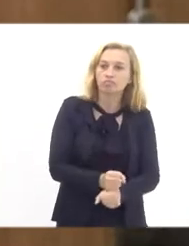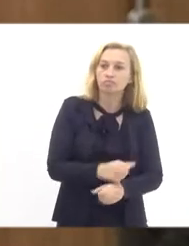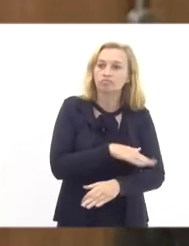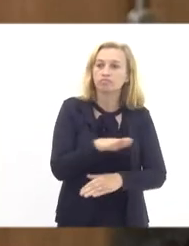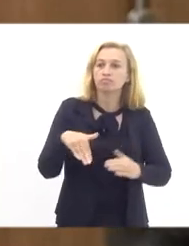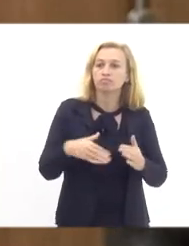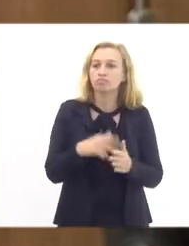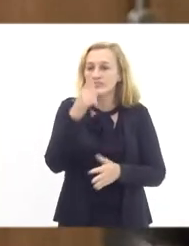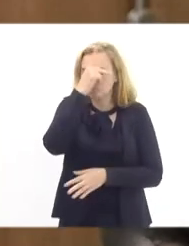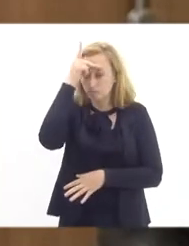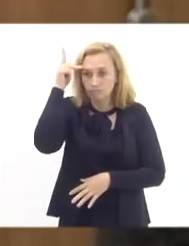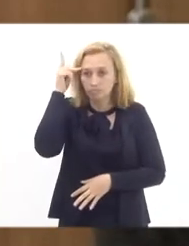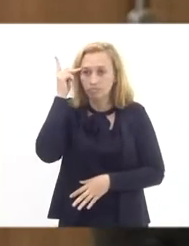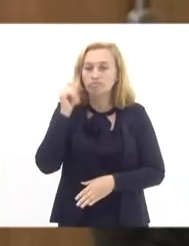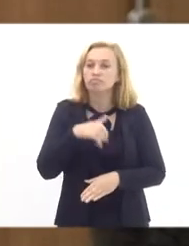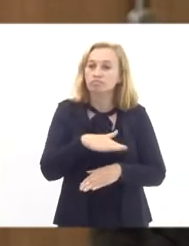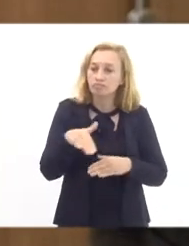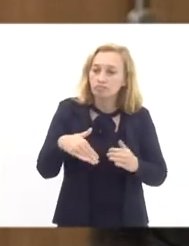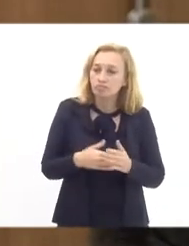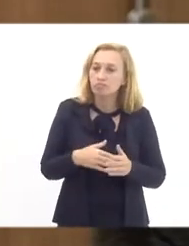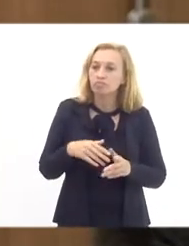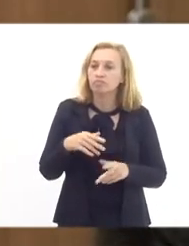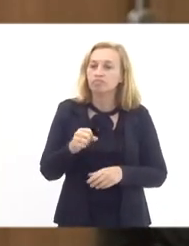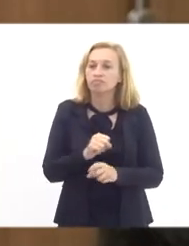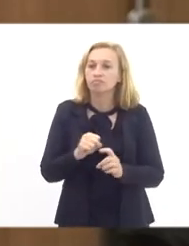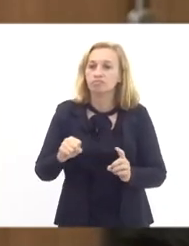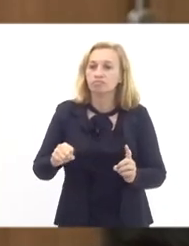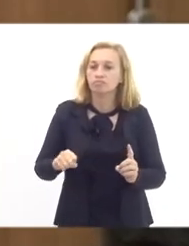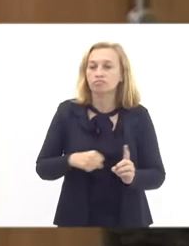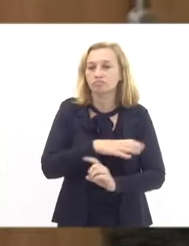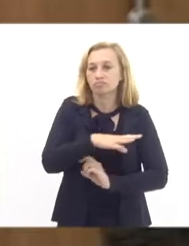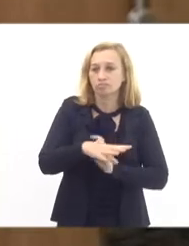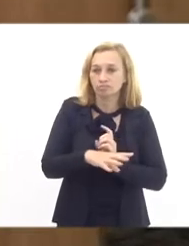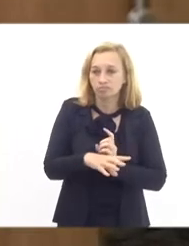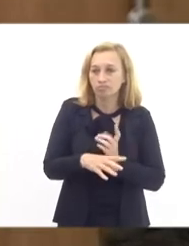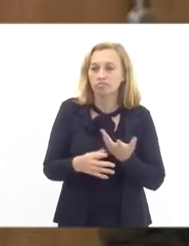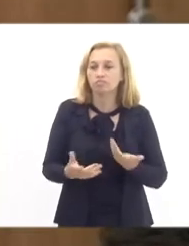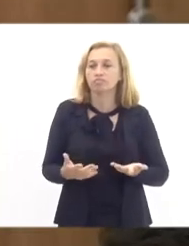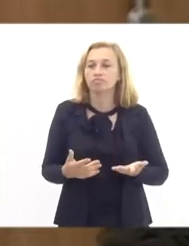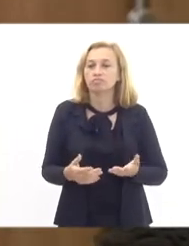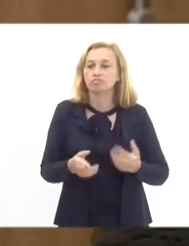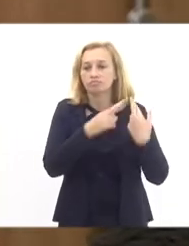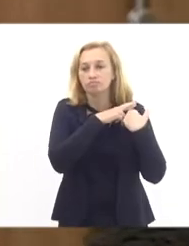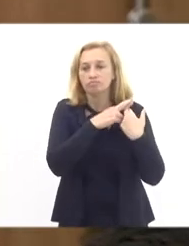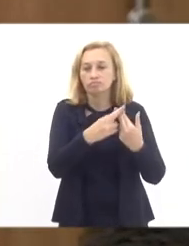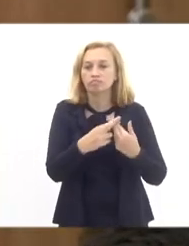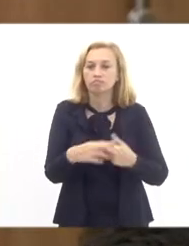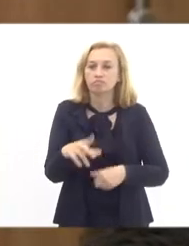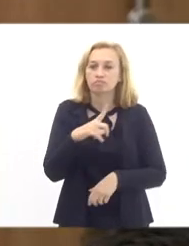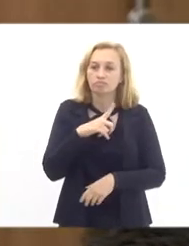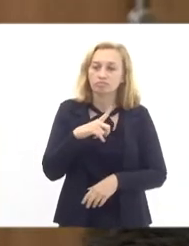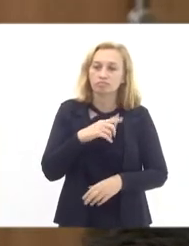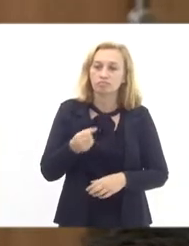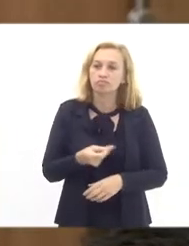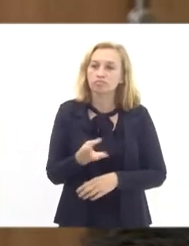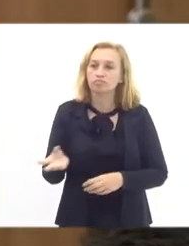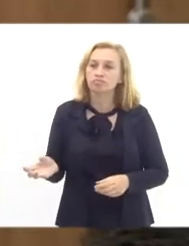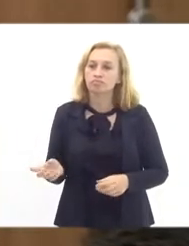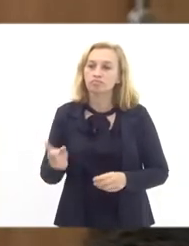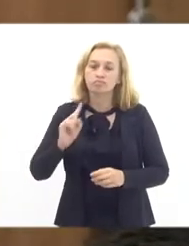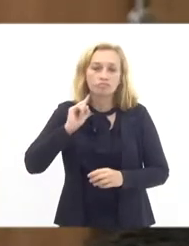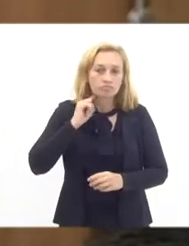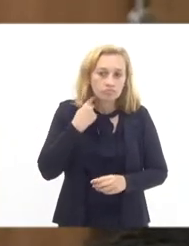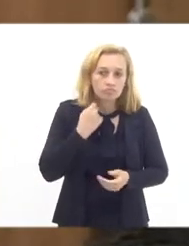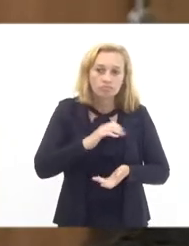todas as pessoas, todos os cidadãos do mundo, assumirem a sua responsabilidade do quanto ele polui, quanto